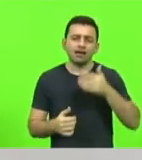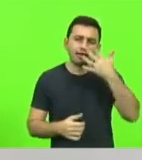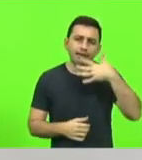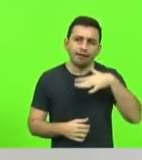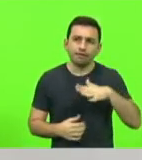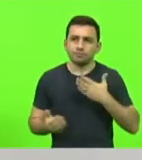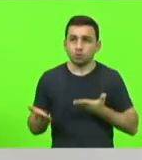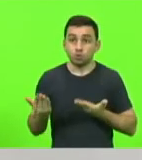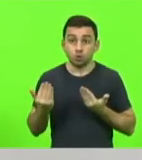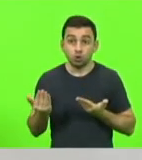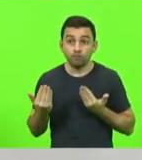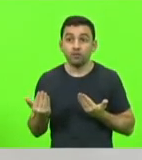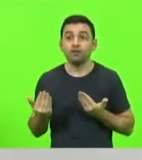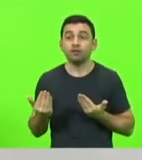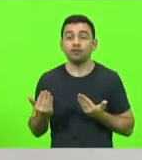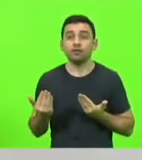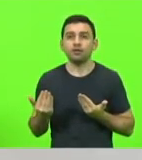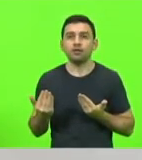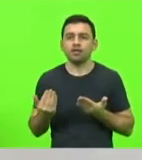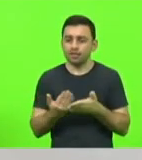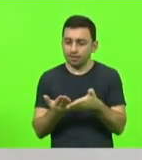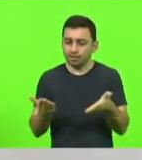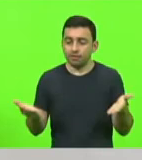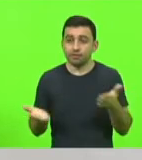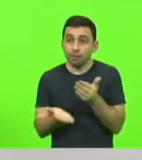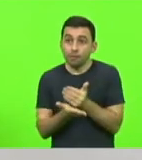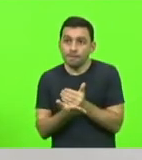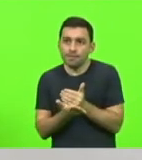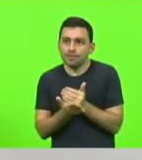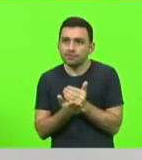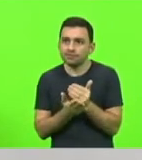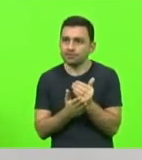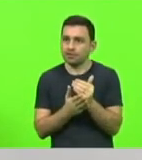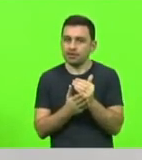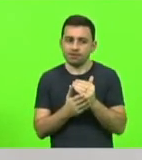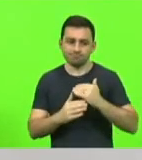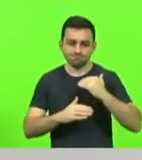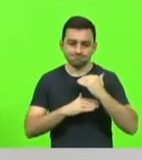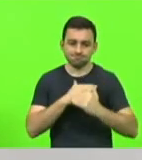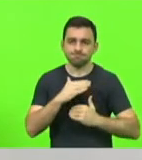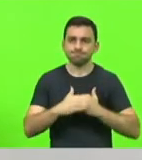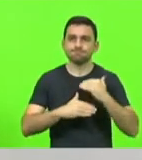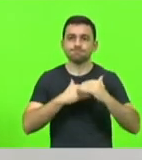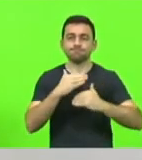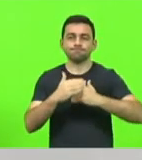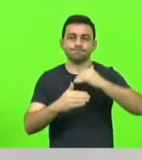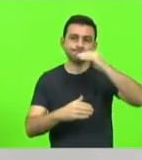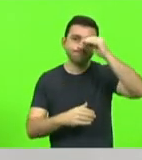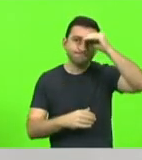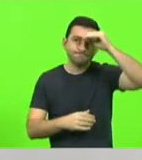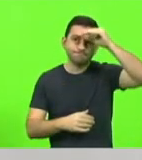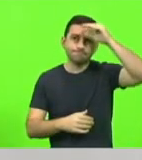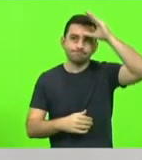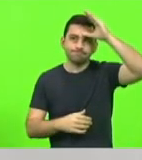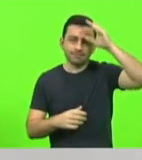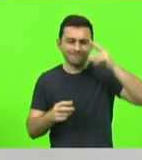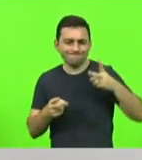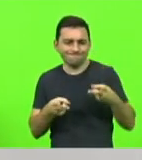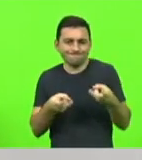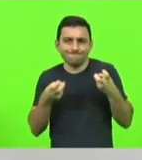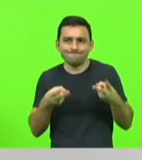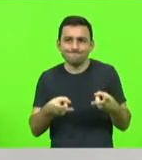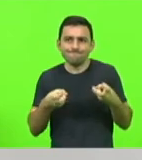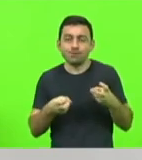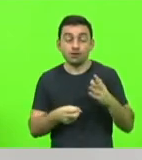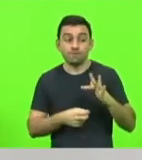tem, de começar a enriquecer o seu conhecimento para buscar